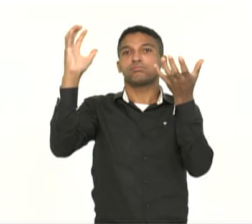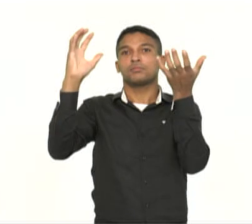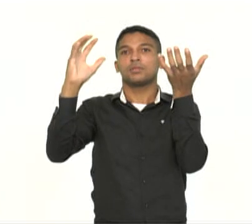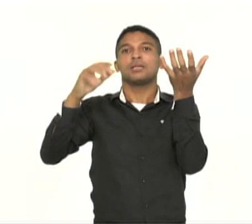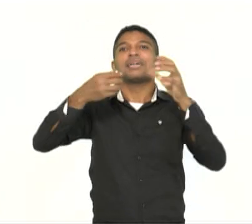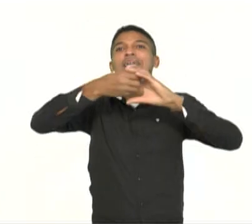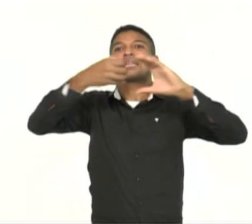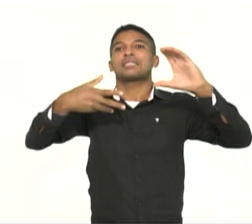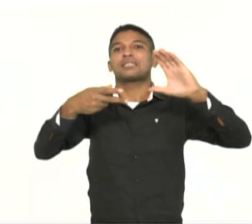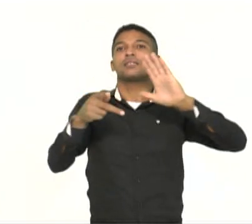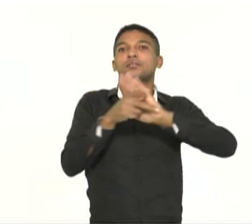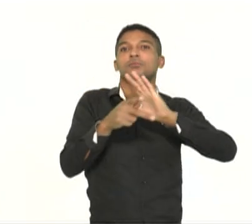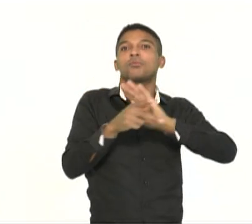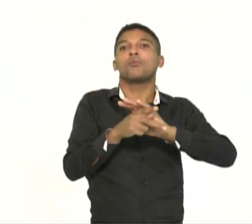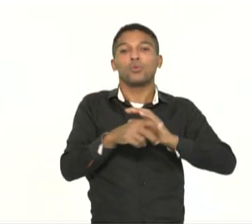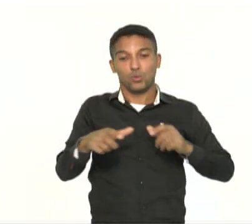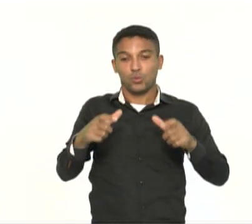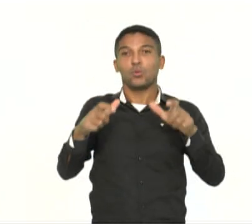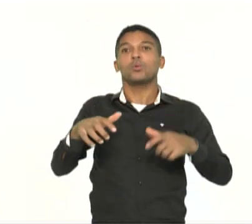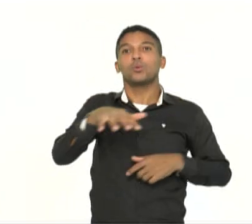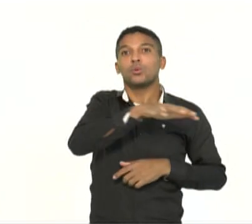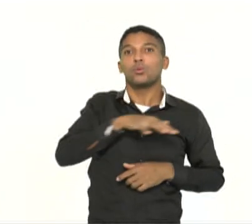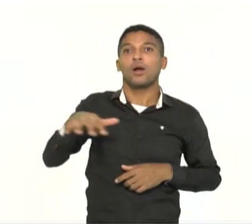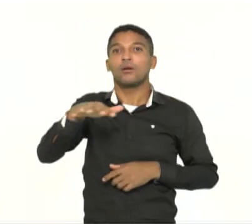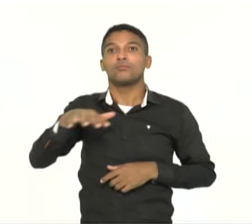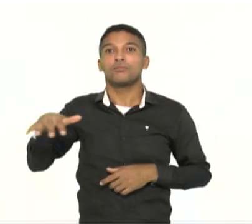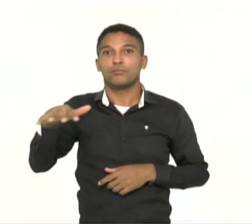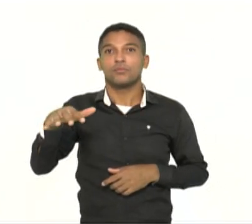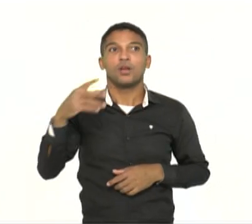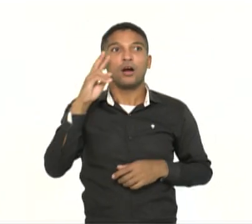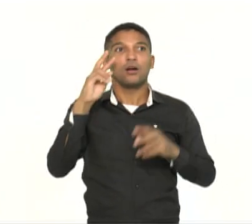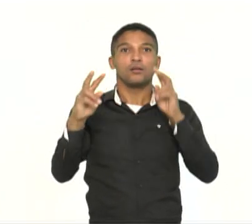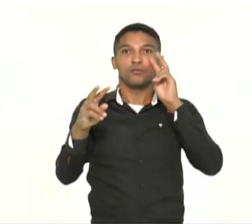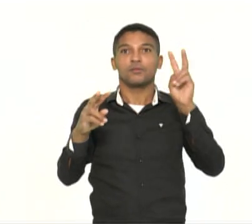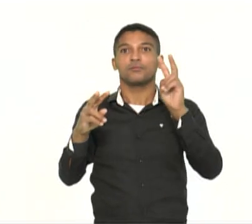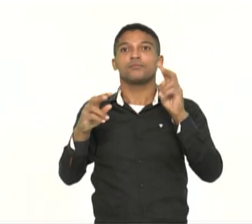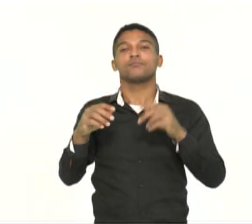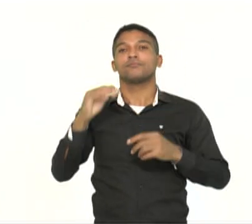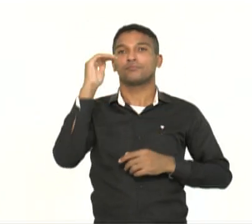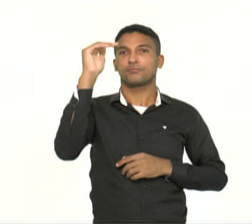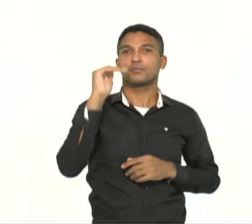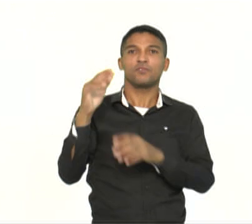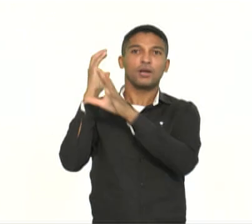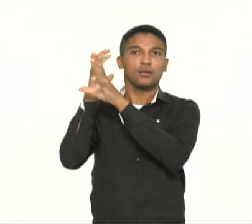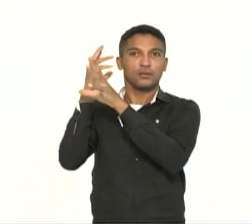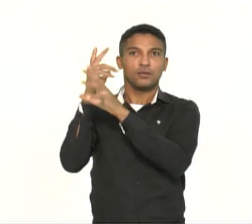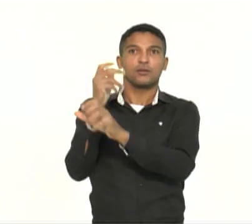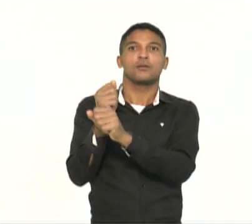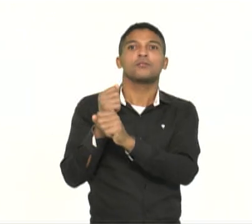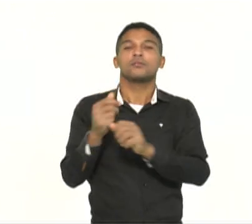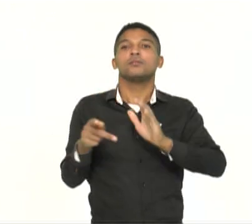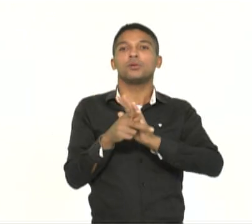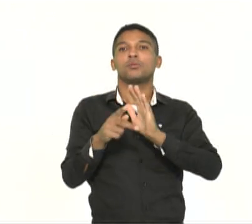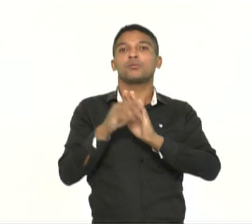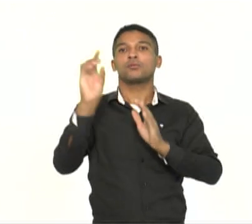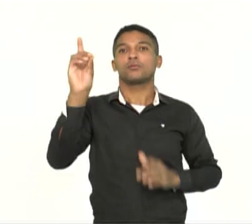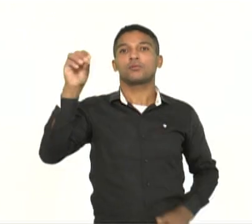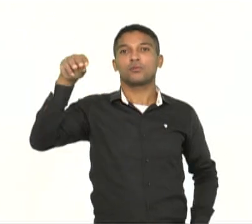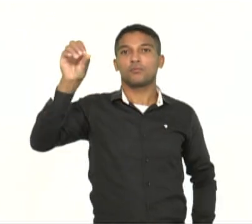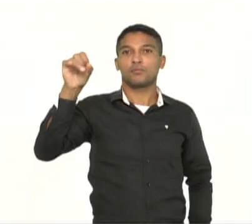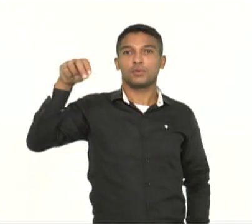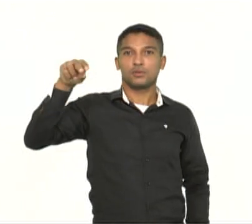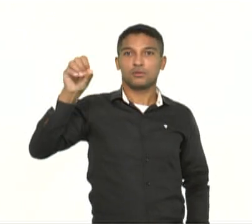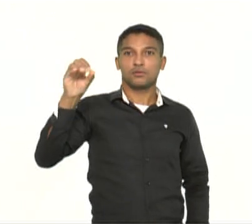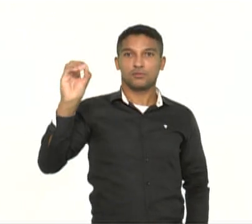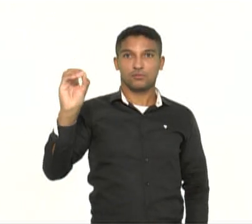Revisar a definição de domínio morfoclimático, também vamos revisar os domínios morfoclimáticos brasileiros e vamos caracterizar